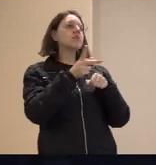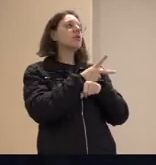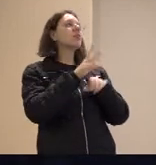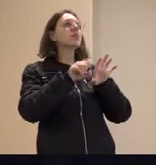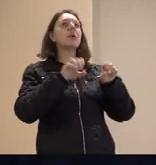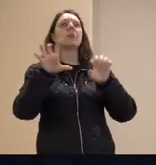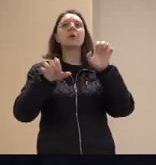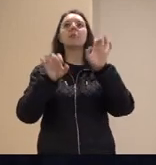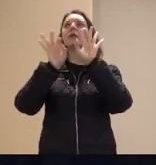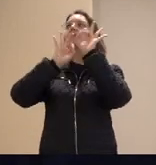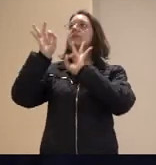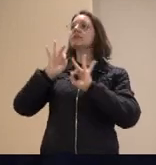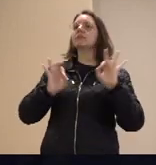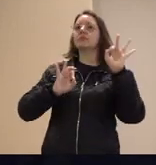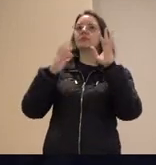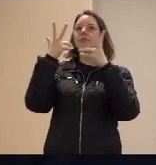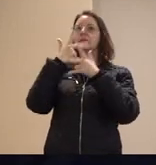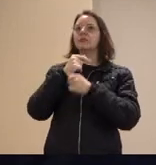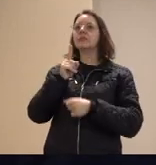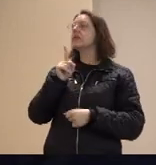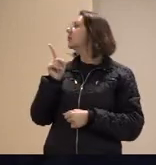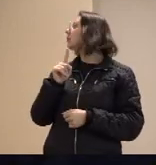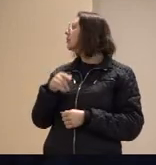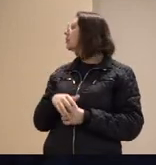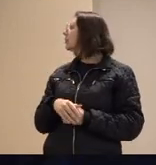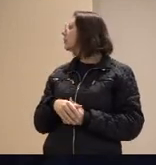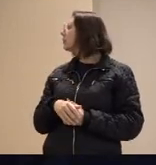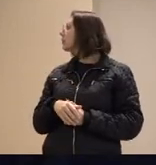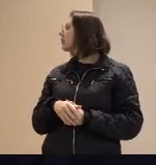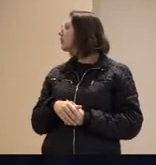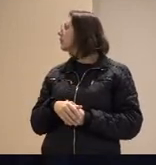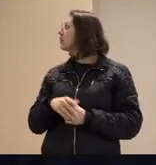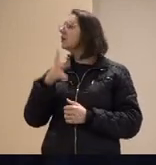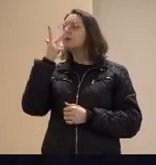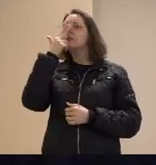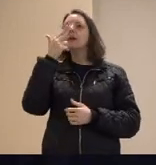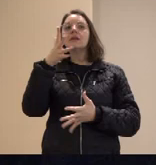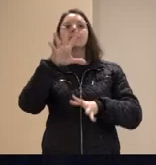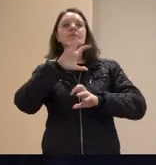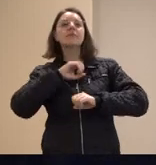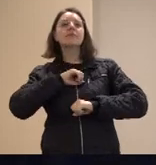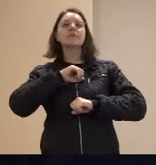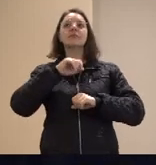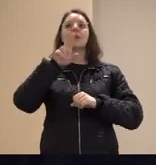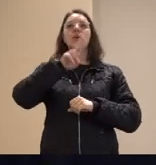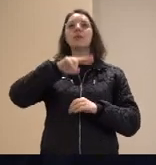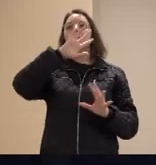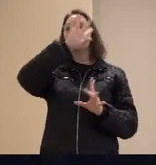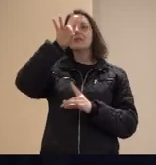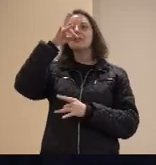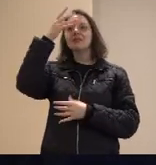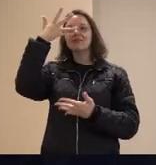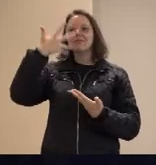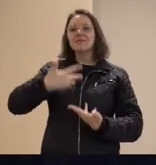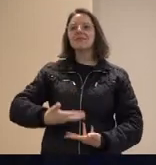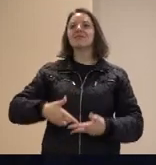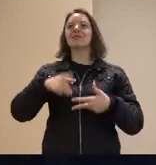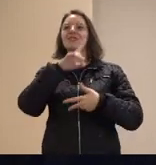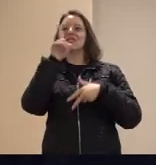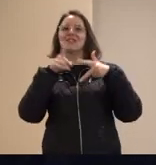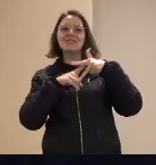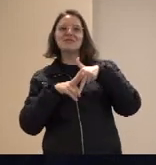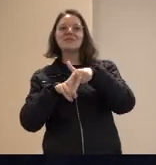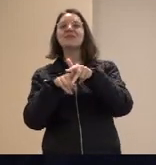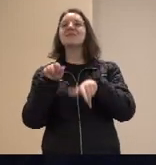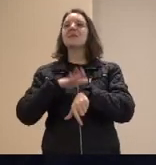decoram. E, como vocês podem ver numa foto, elas entram realmente no clima e se fantasiam. Então, são momentos bem legais que a gente tem